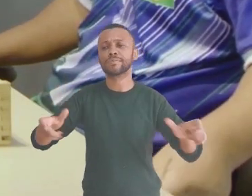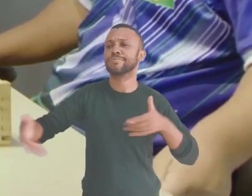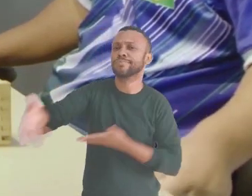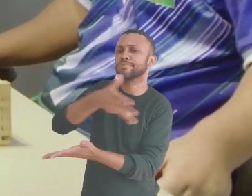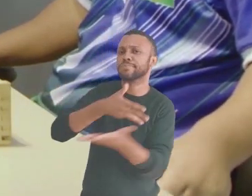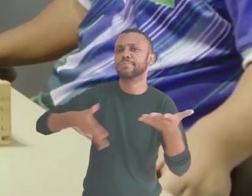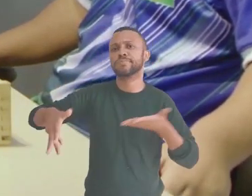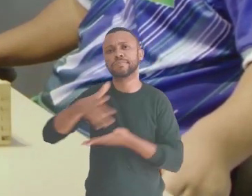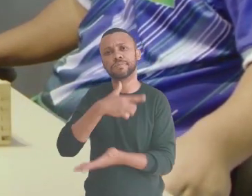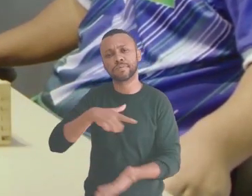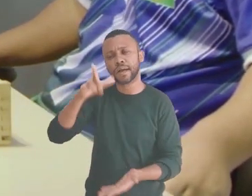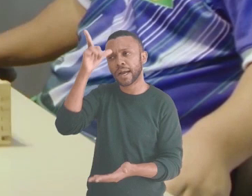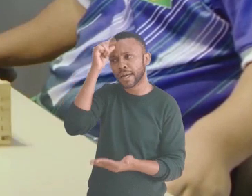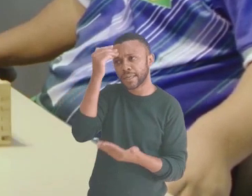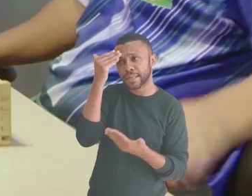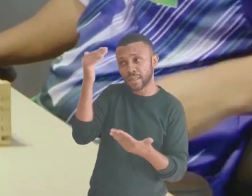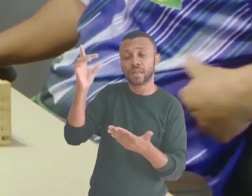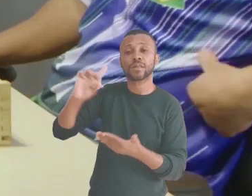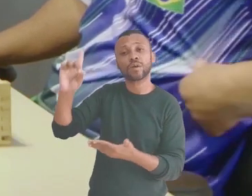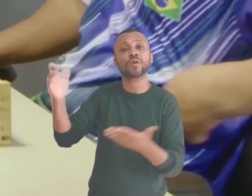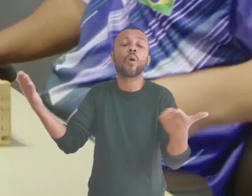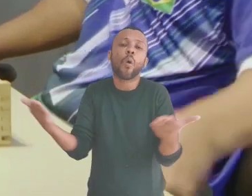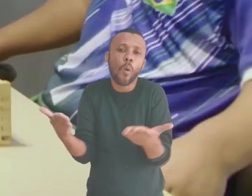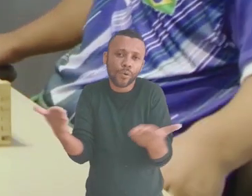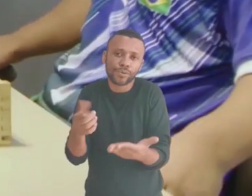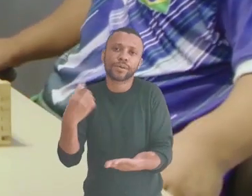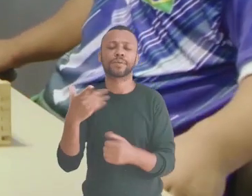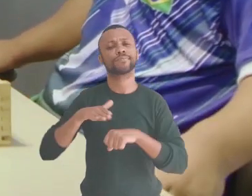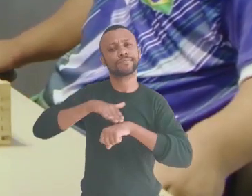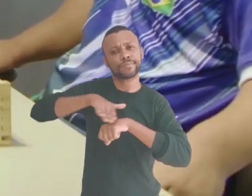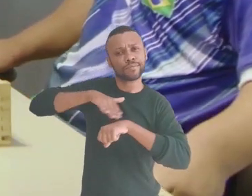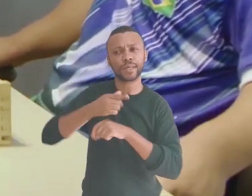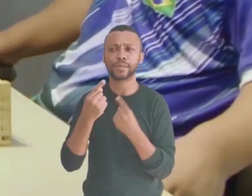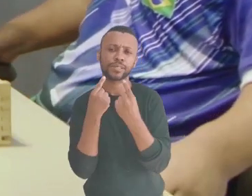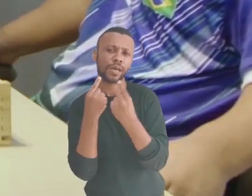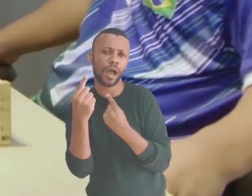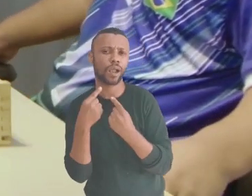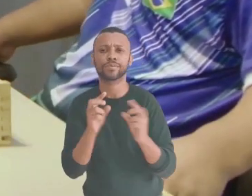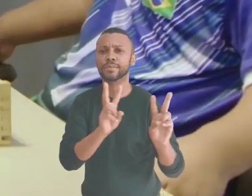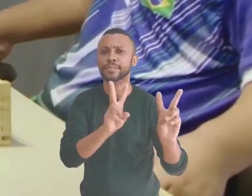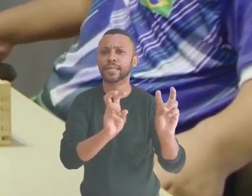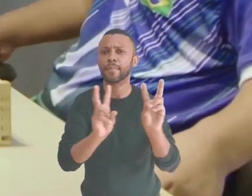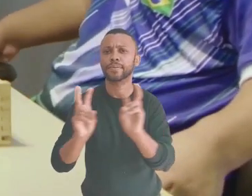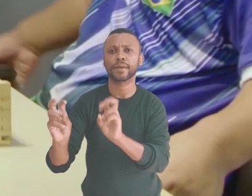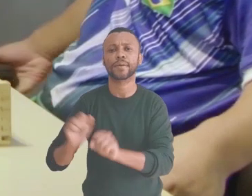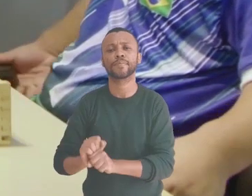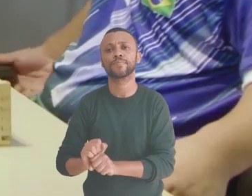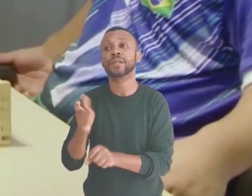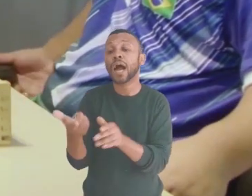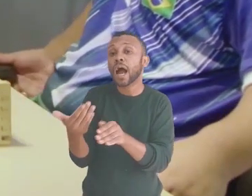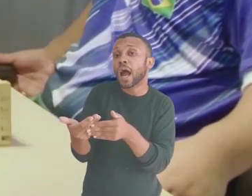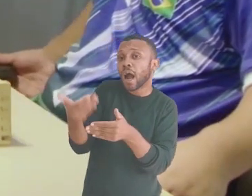que hoje a gente tem essa conversa colocada em todos os lugares. Tá? Quando você nasceu, antes de você